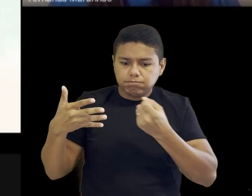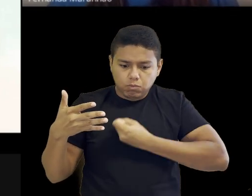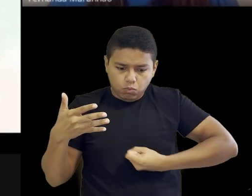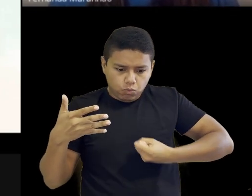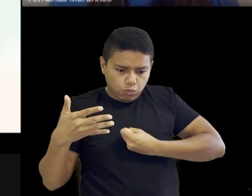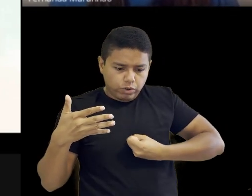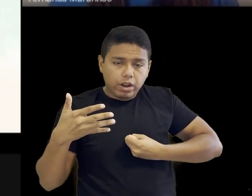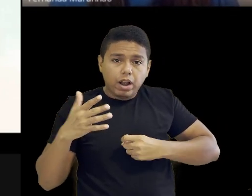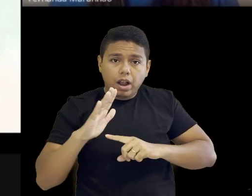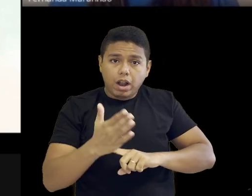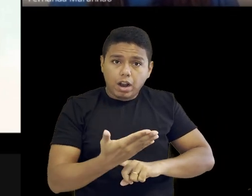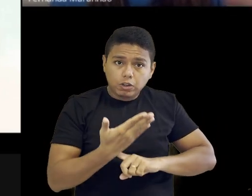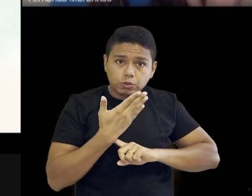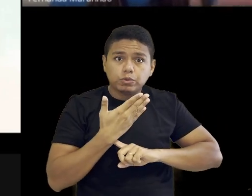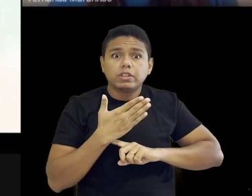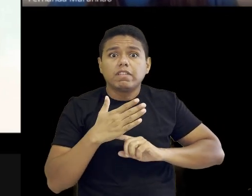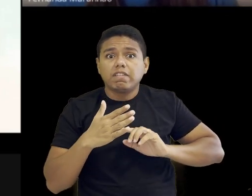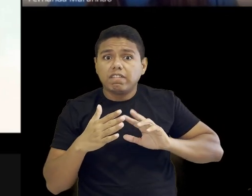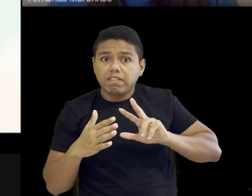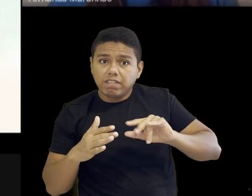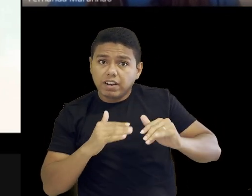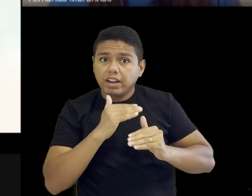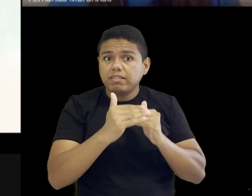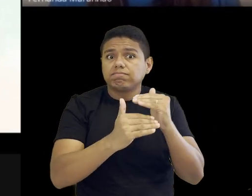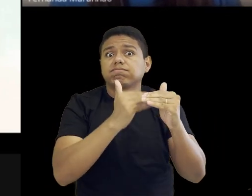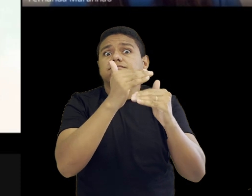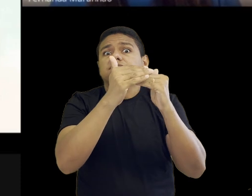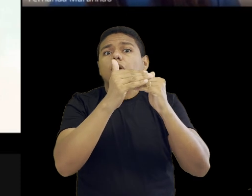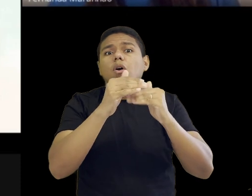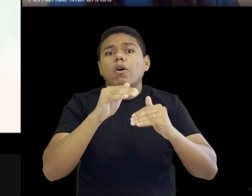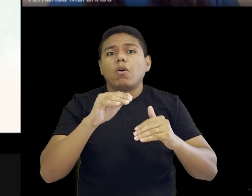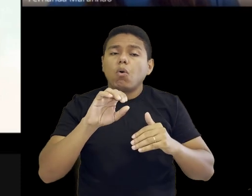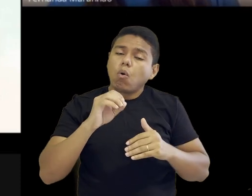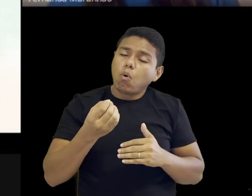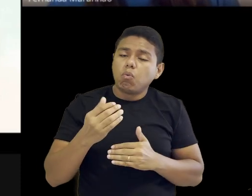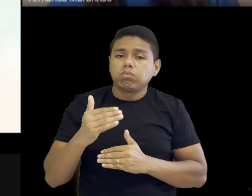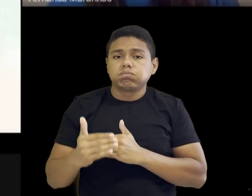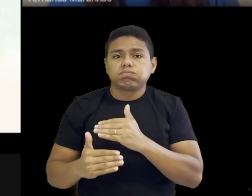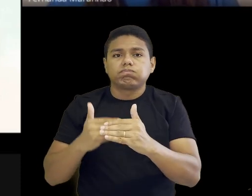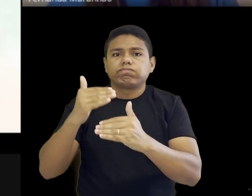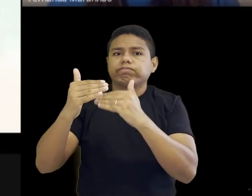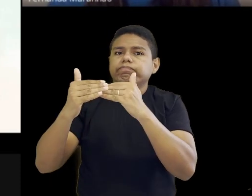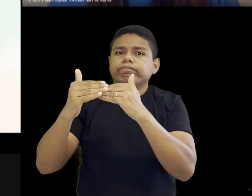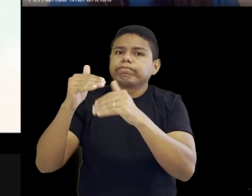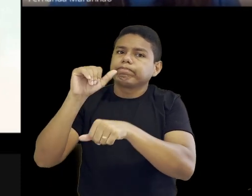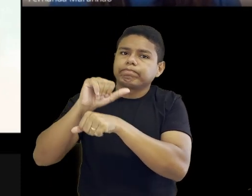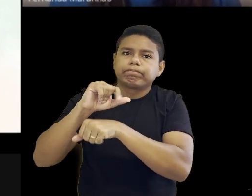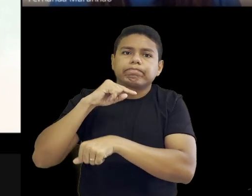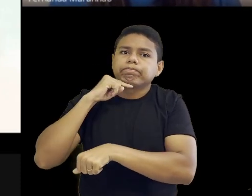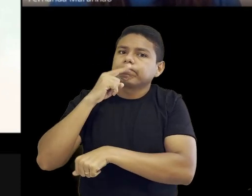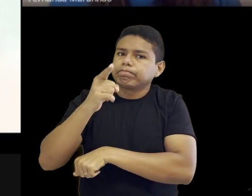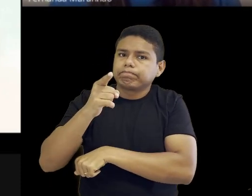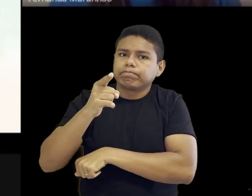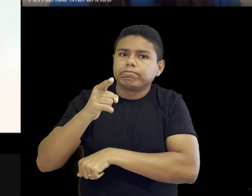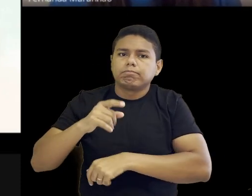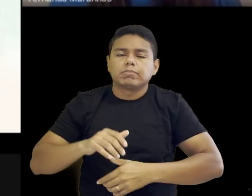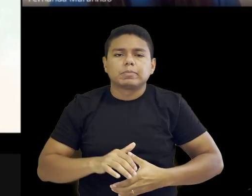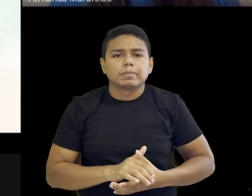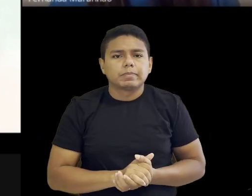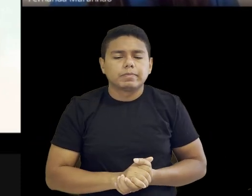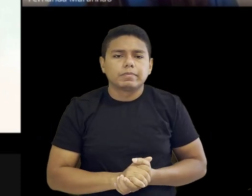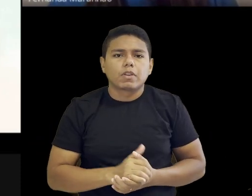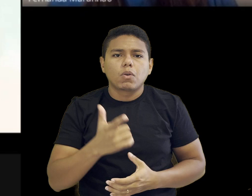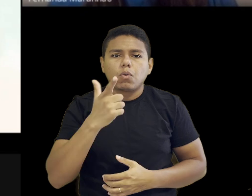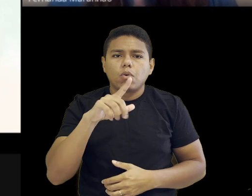ser utilizados na ultrassonografia para a diferenciação entre gestação não evolutiva e gestação viável.